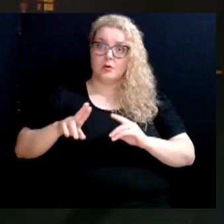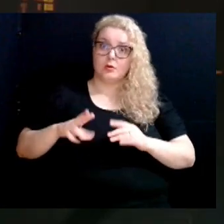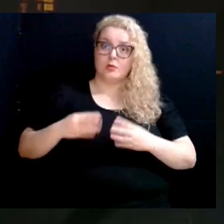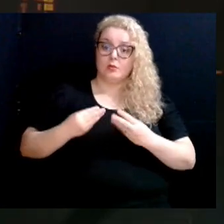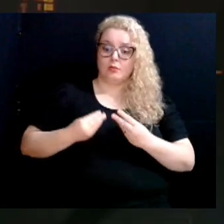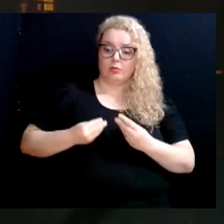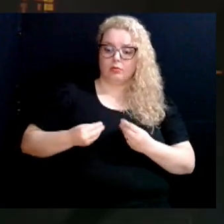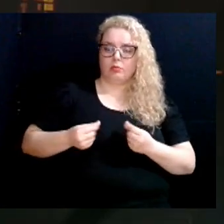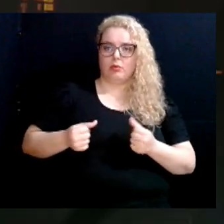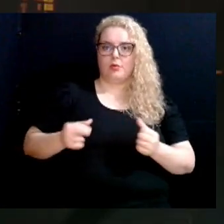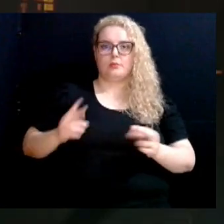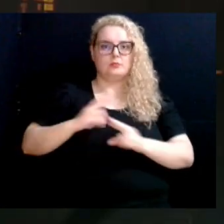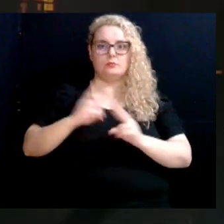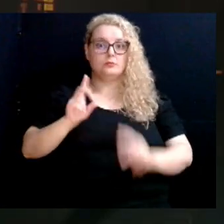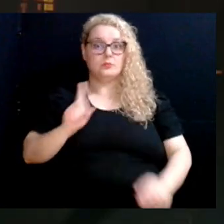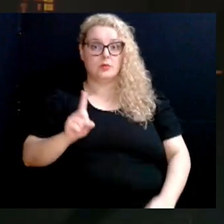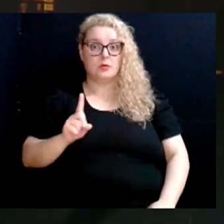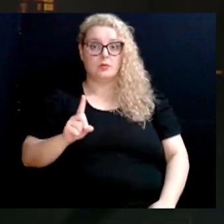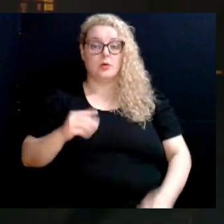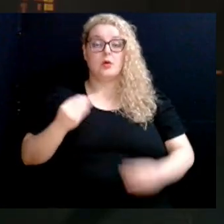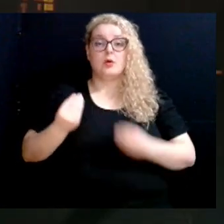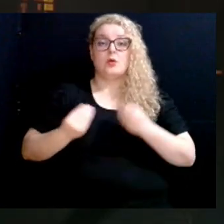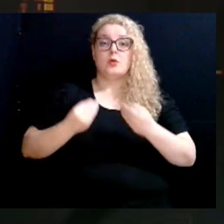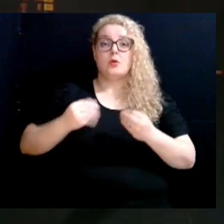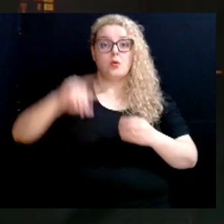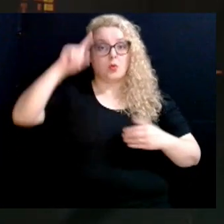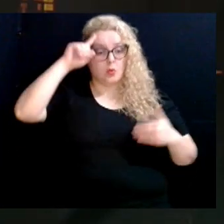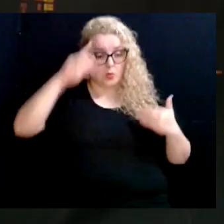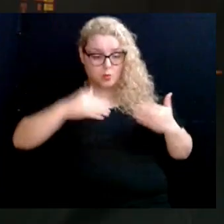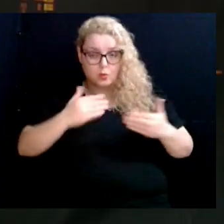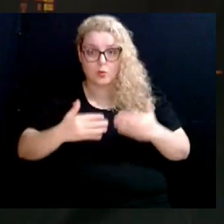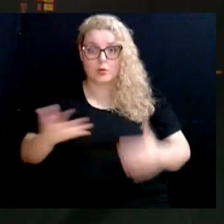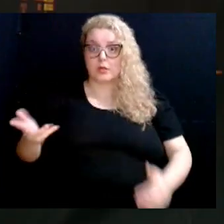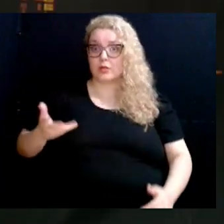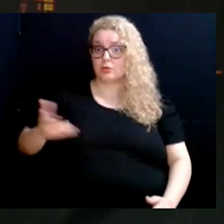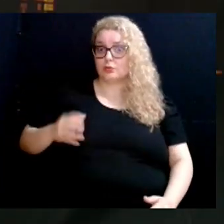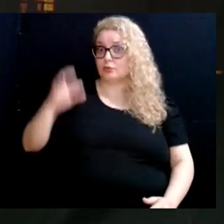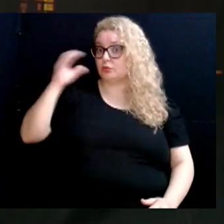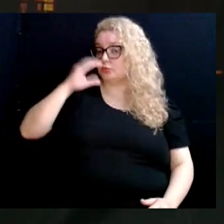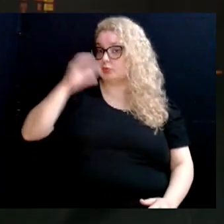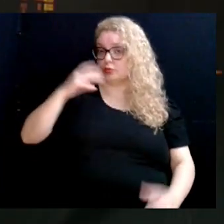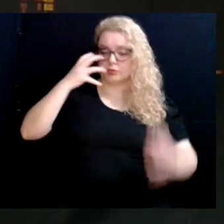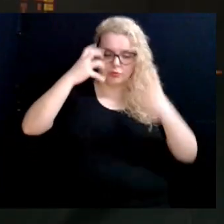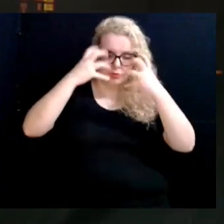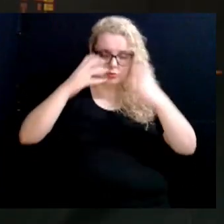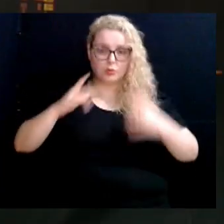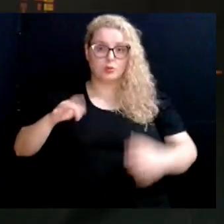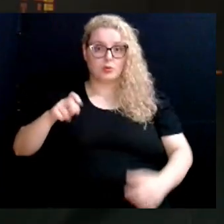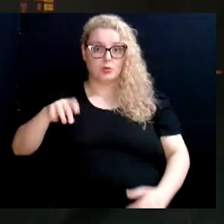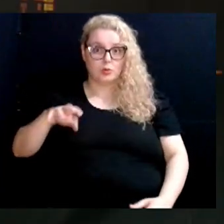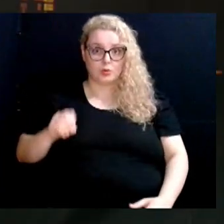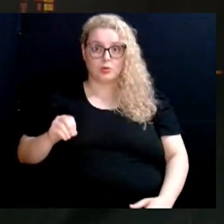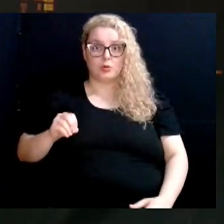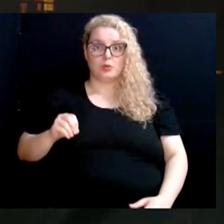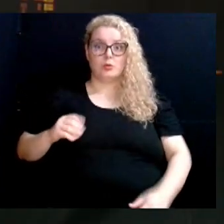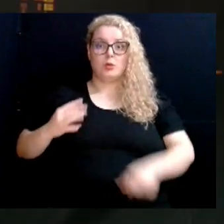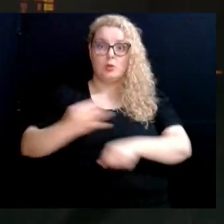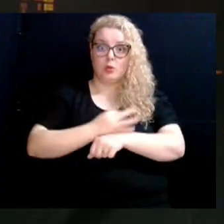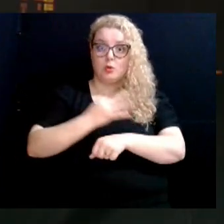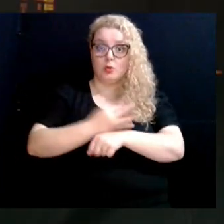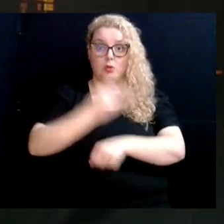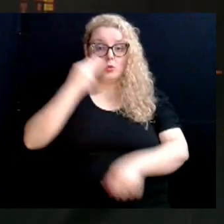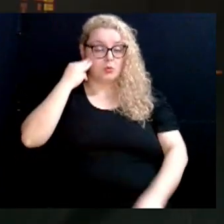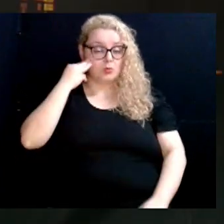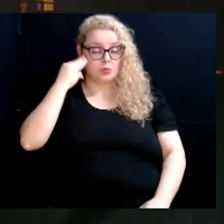desgaste do relacionamento. Como a rotina acelerada, o estresse crônico, a sobrecarga mental,